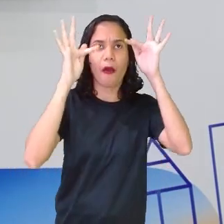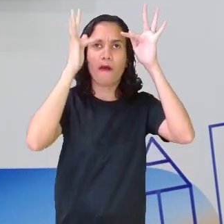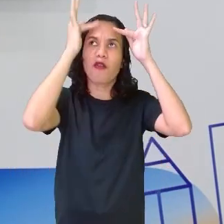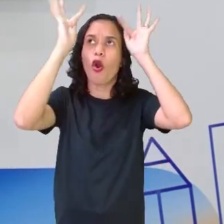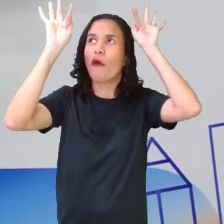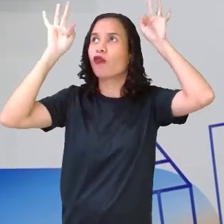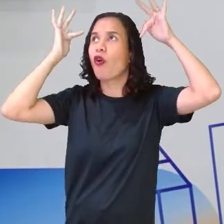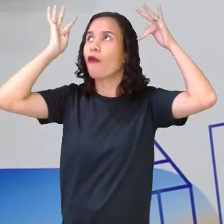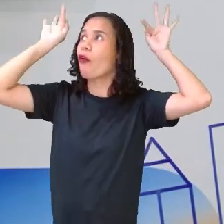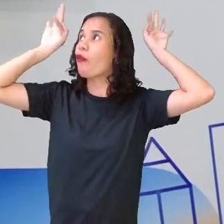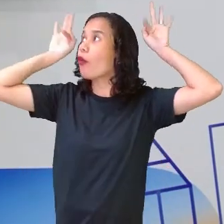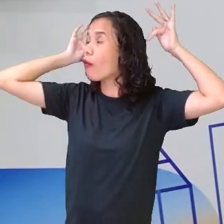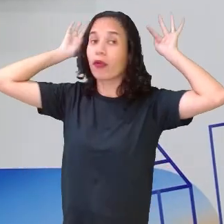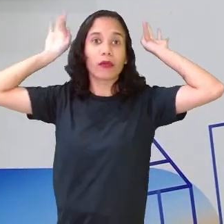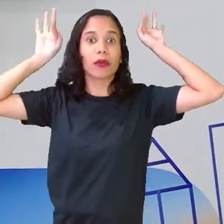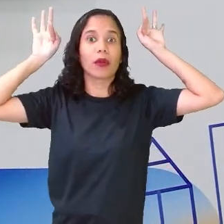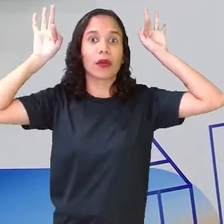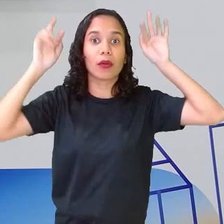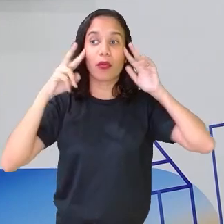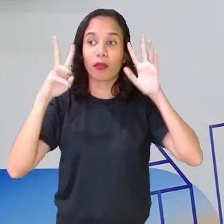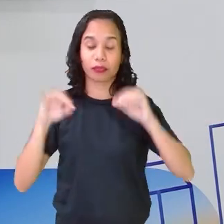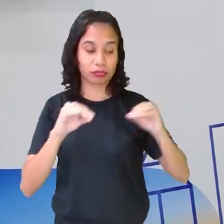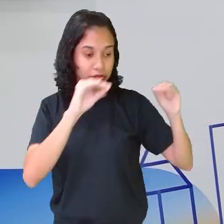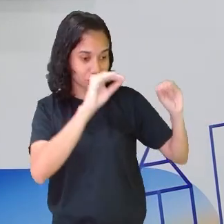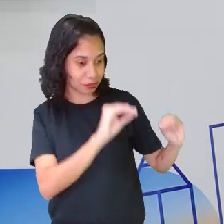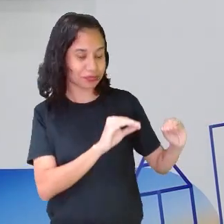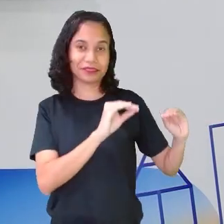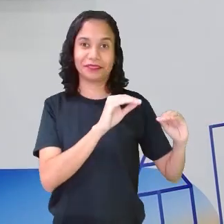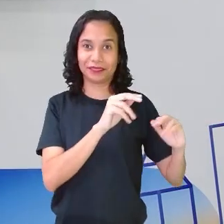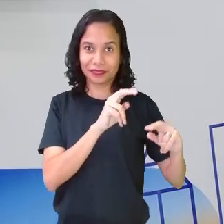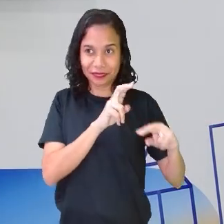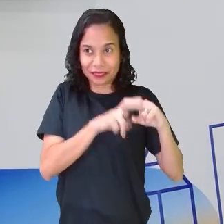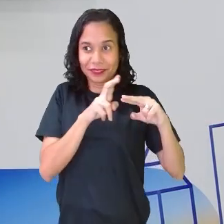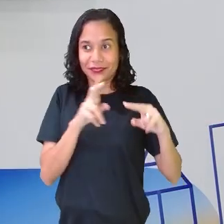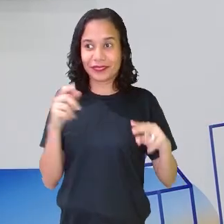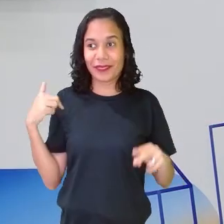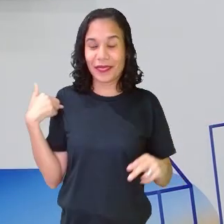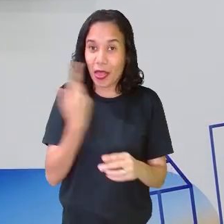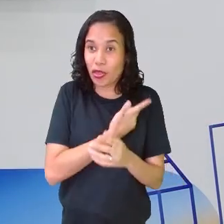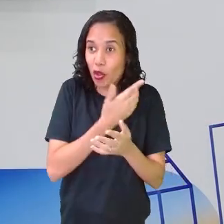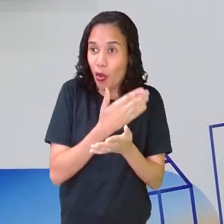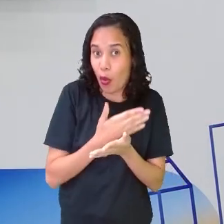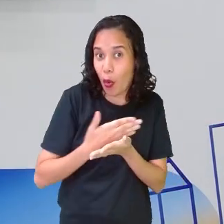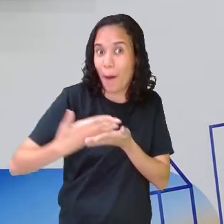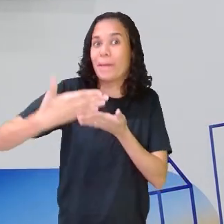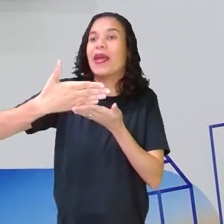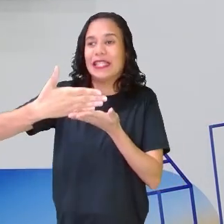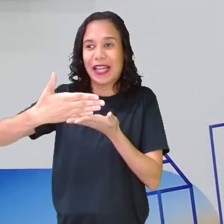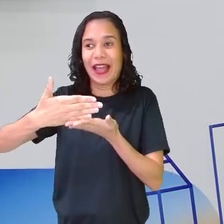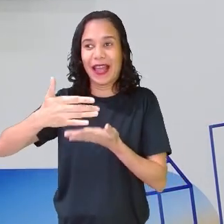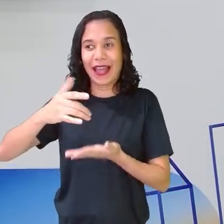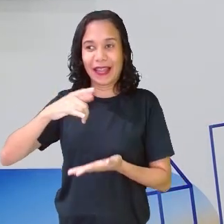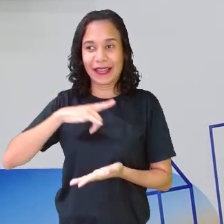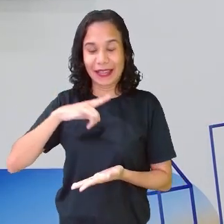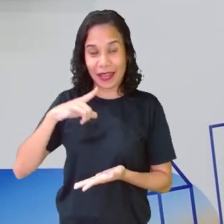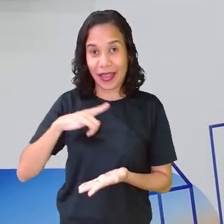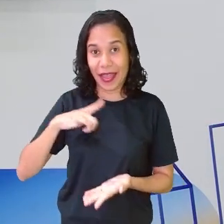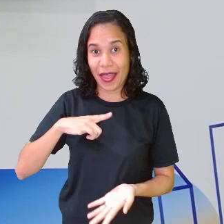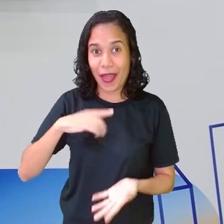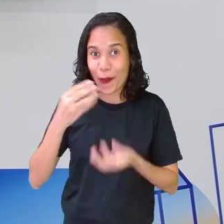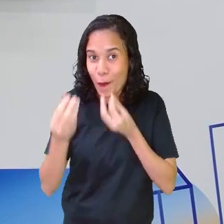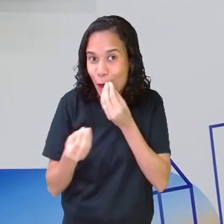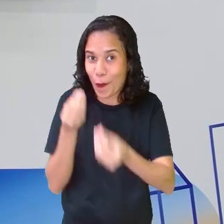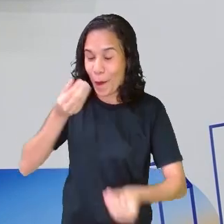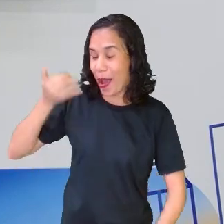toda cheia de flores. Eu vou colocar ela aqui, ó, pra gente começar a ouvir